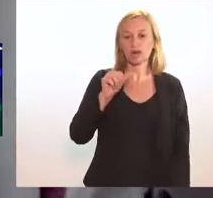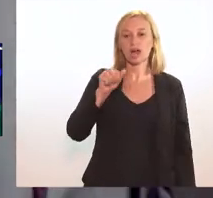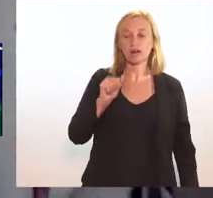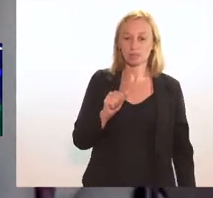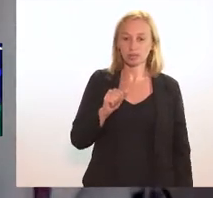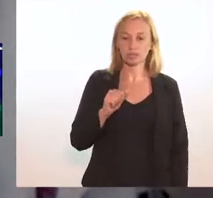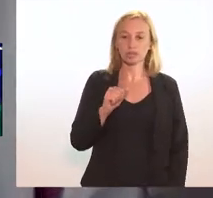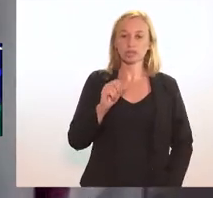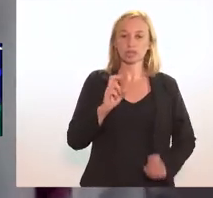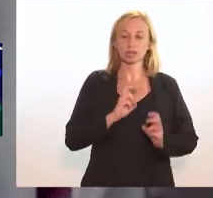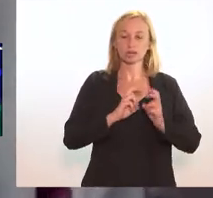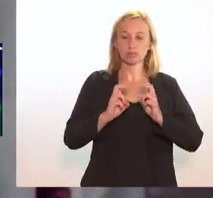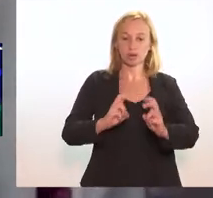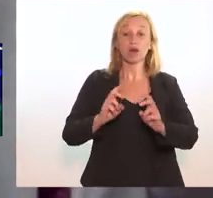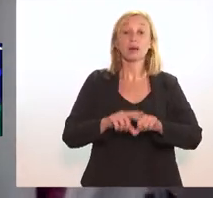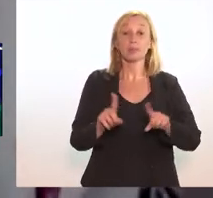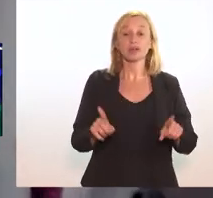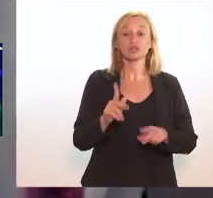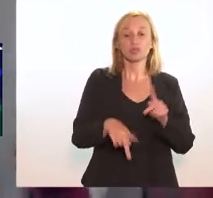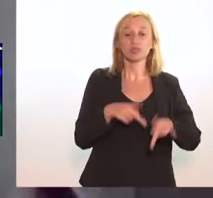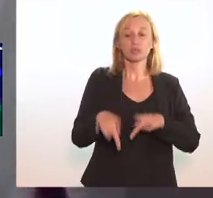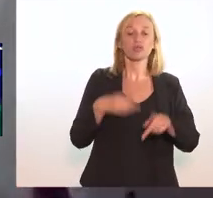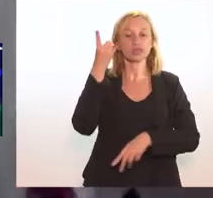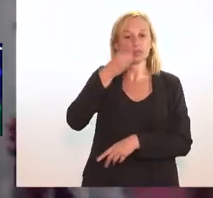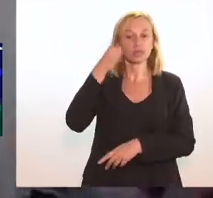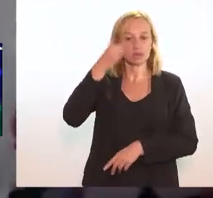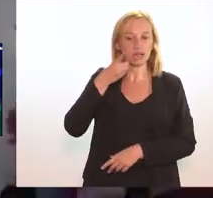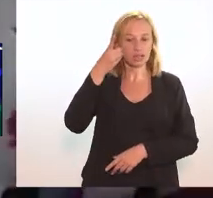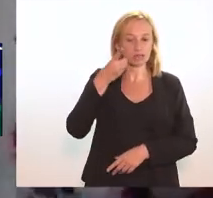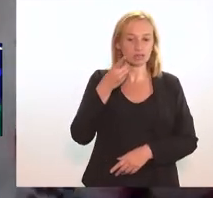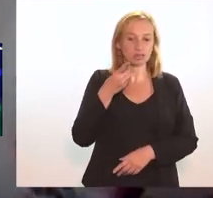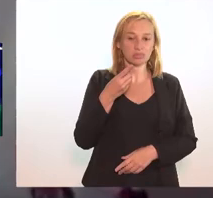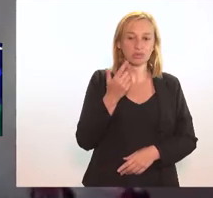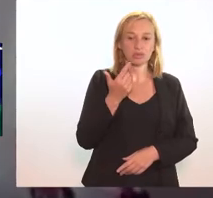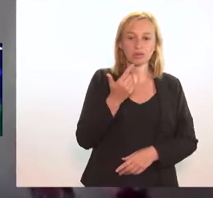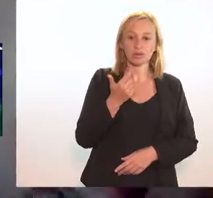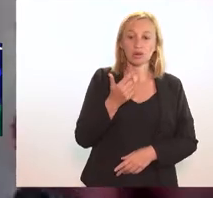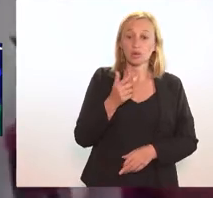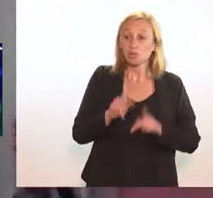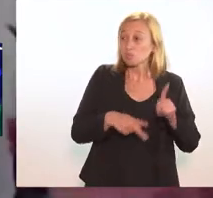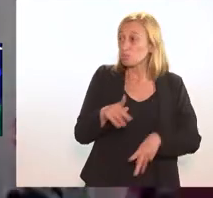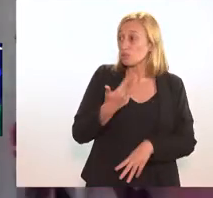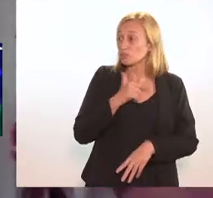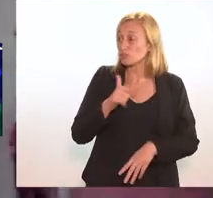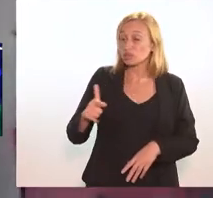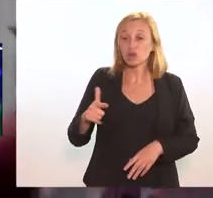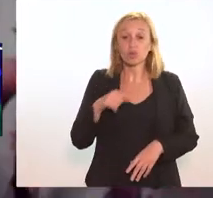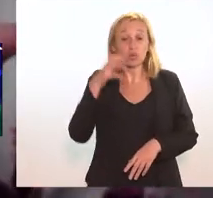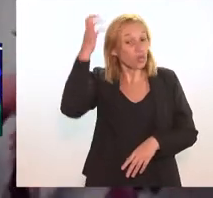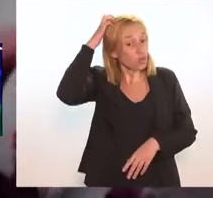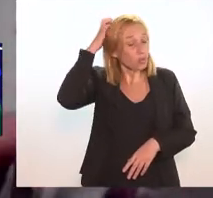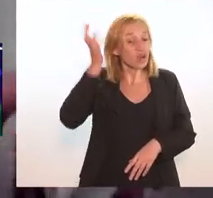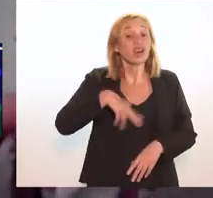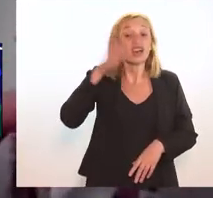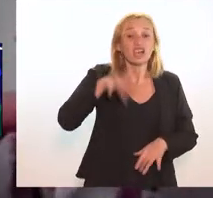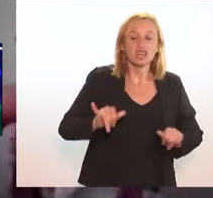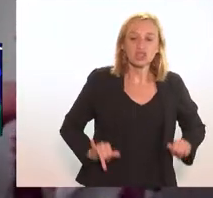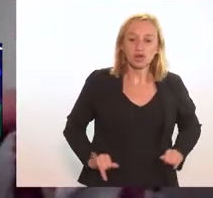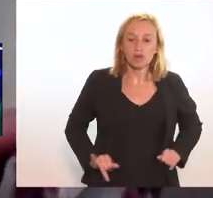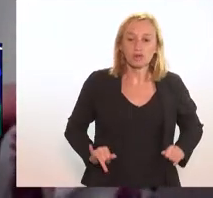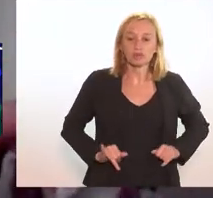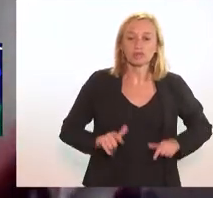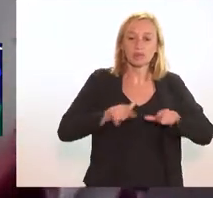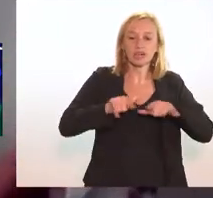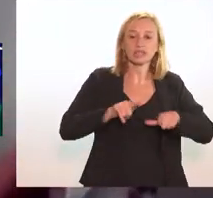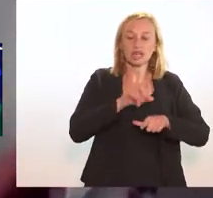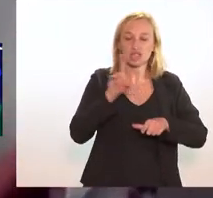Supervia. Só que a população, deputado Spahn, deputado do Bom Tempo, não tem culpa disso. Quem sofre é o trabalhador da Zona Oeste,